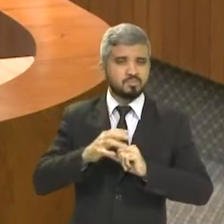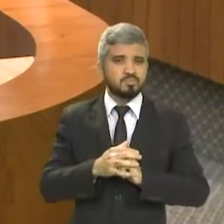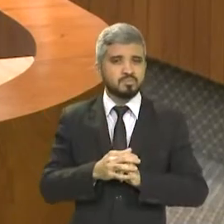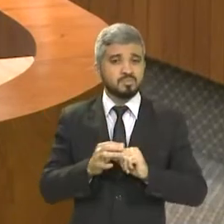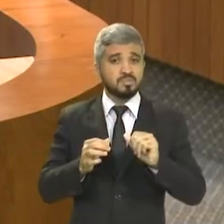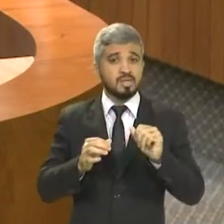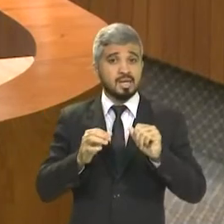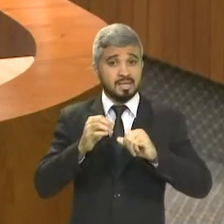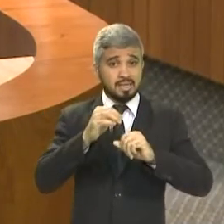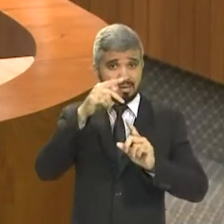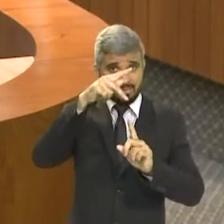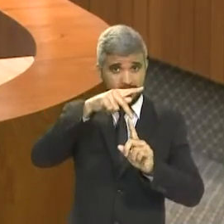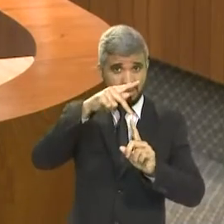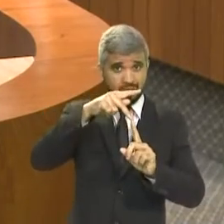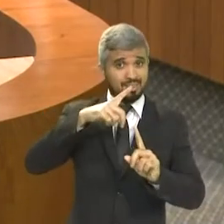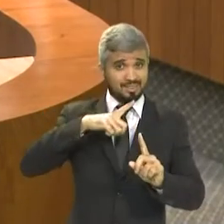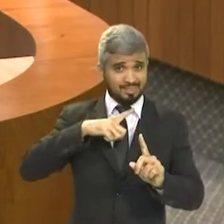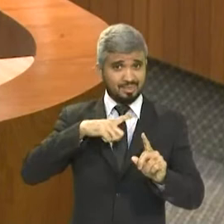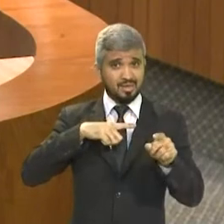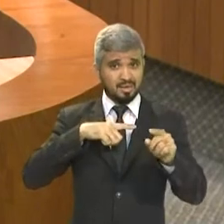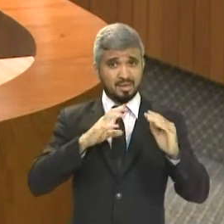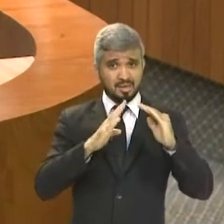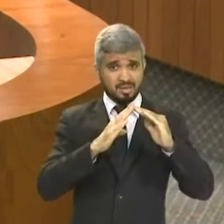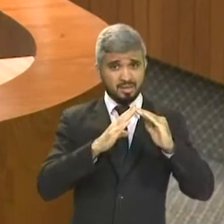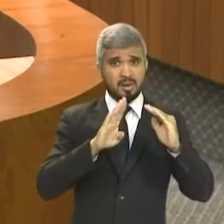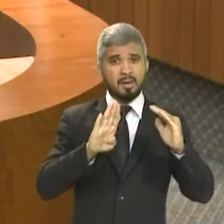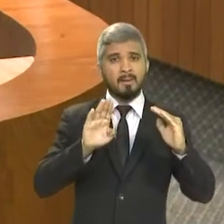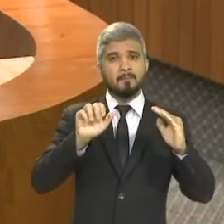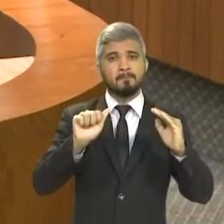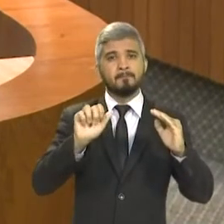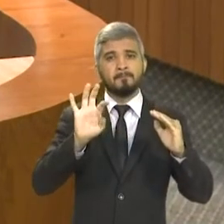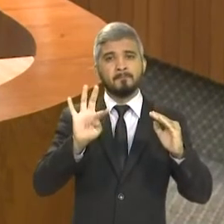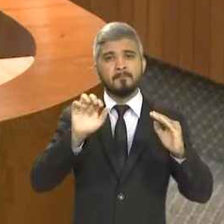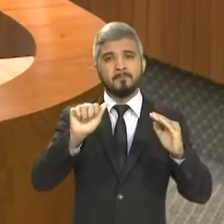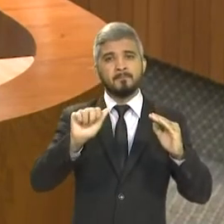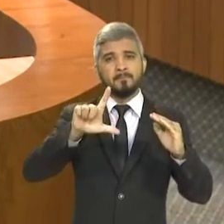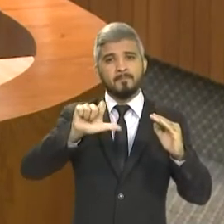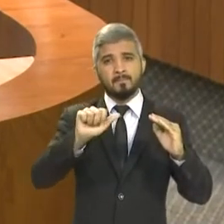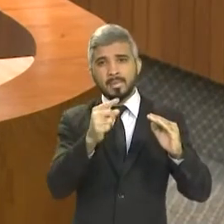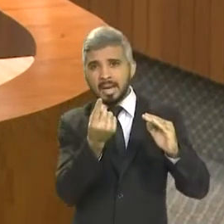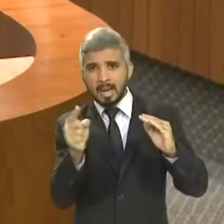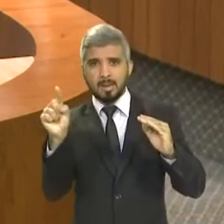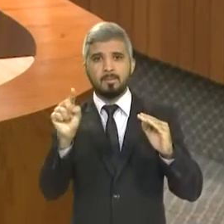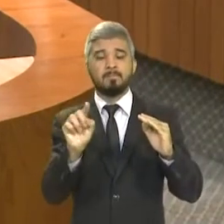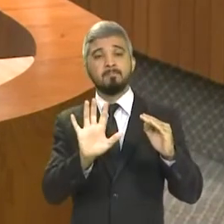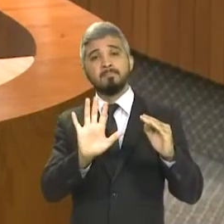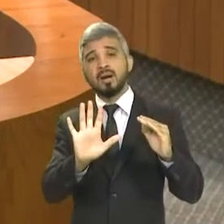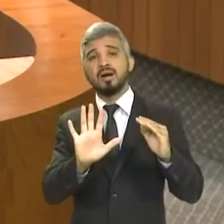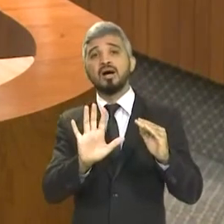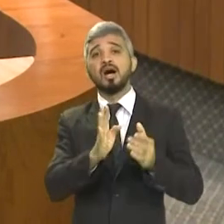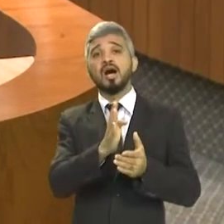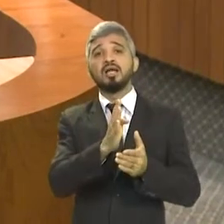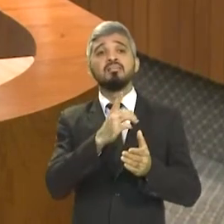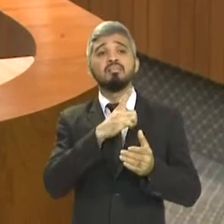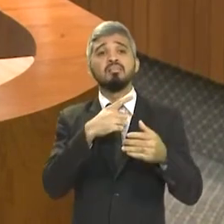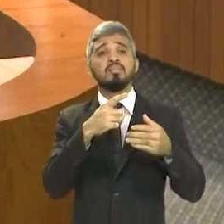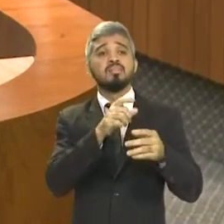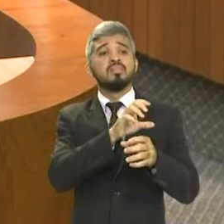polícia, mas esse contingente é dividido para 18 municípios. Nós temos municípios